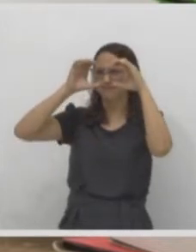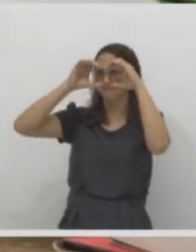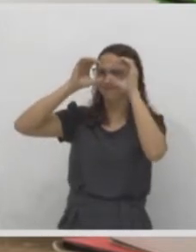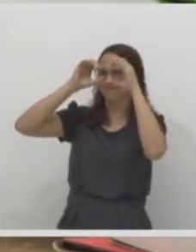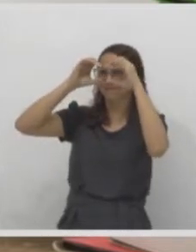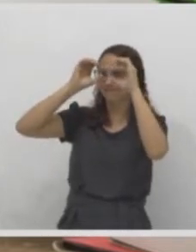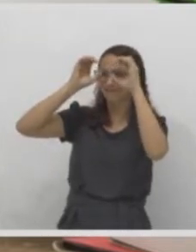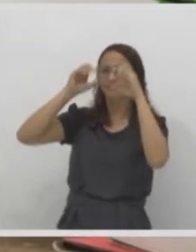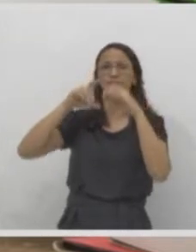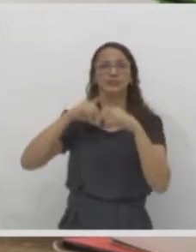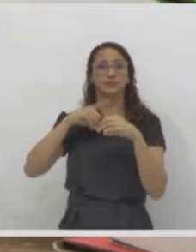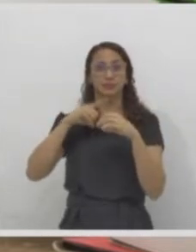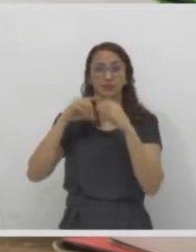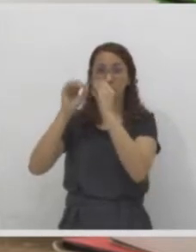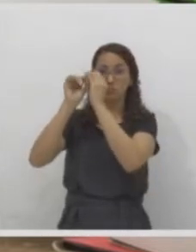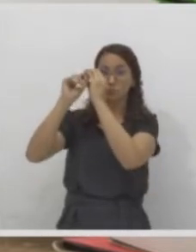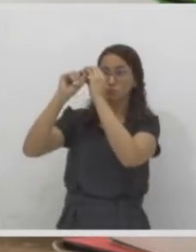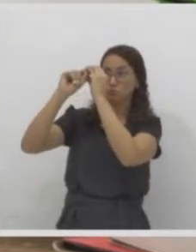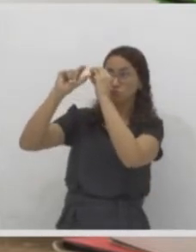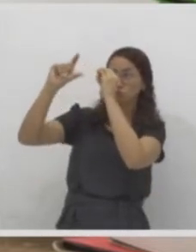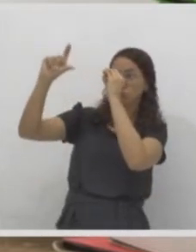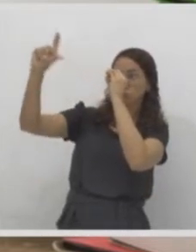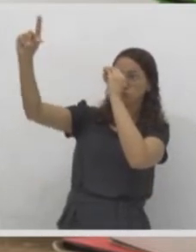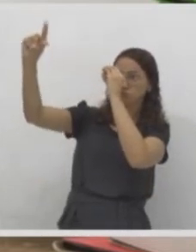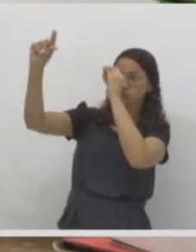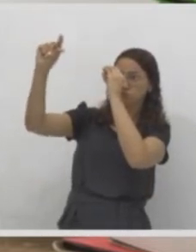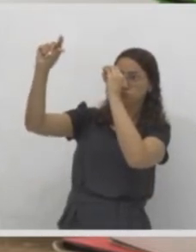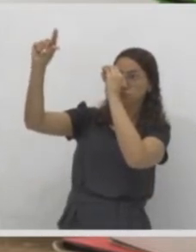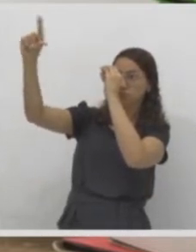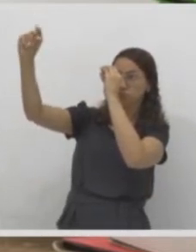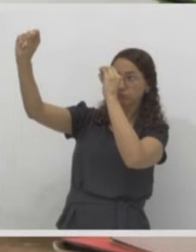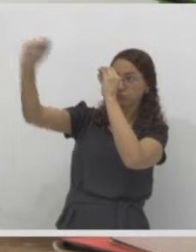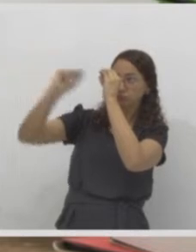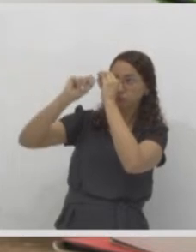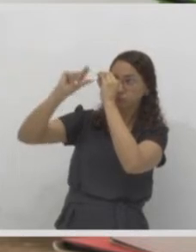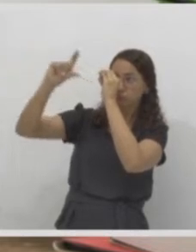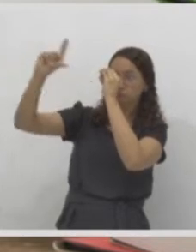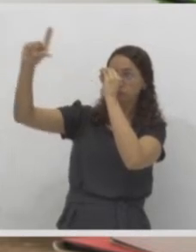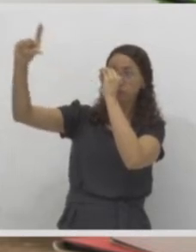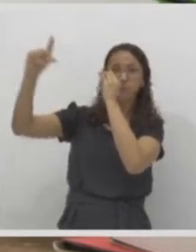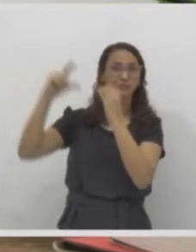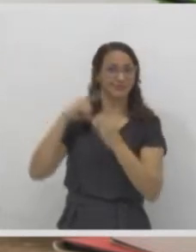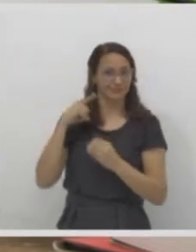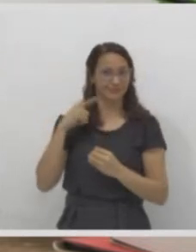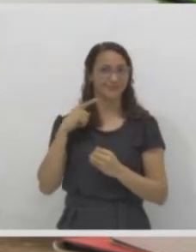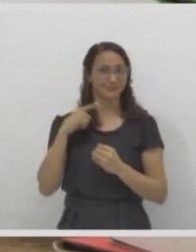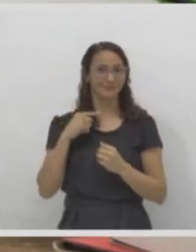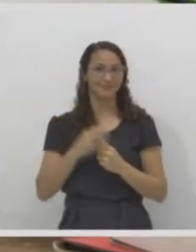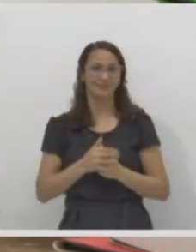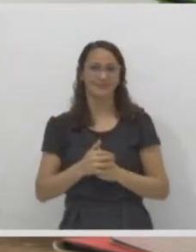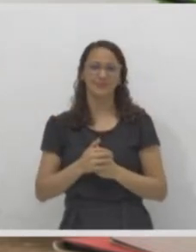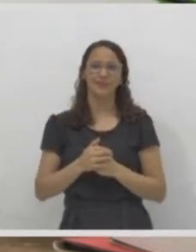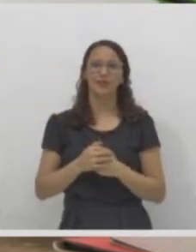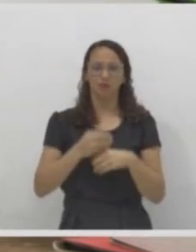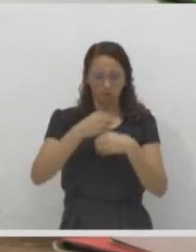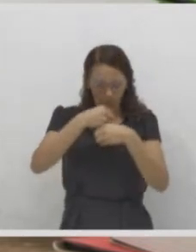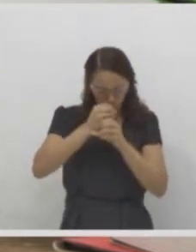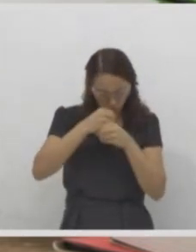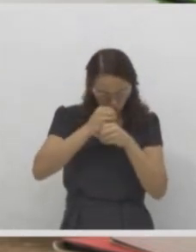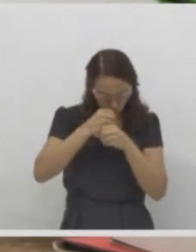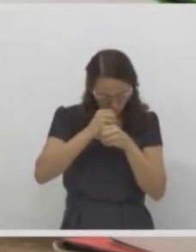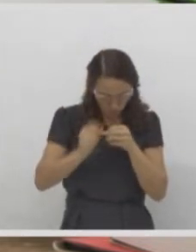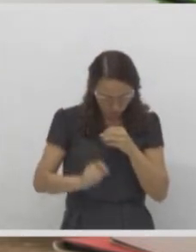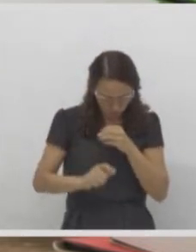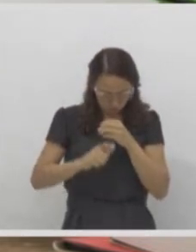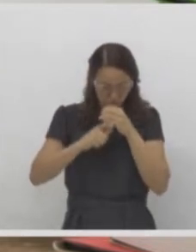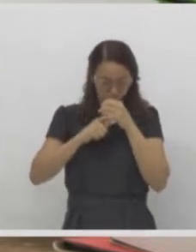para observação ampliada de objetos, lupa, microscópio, ou para o registro de imagens, como máquinas